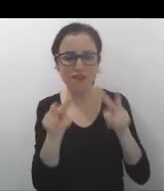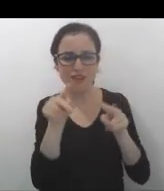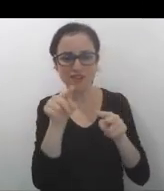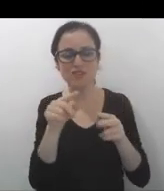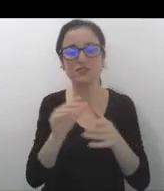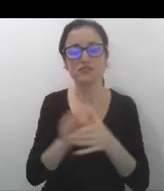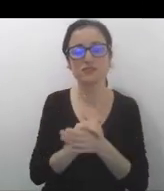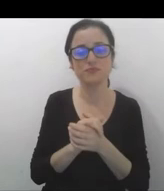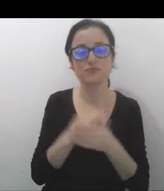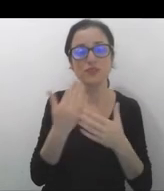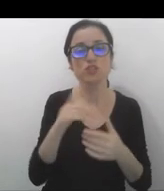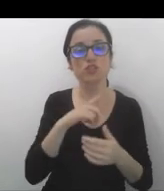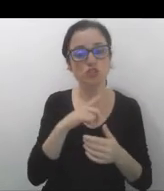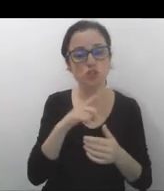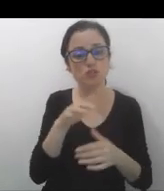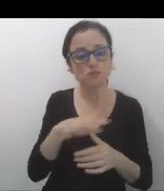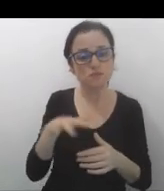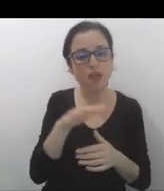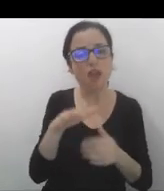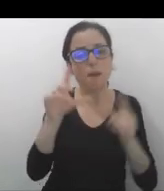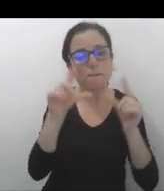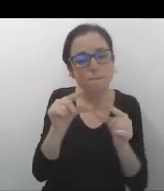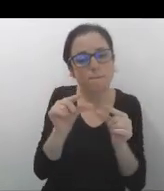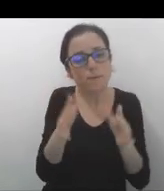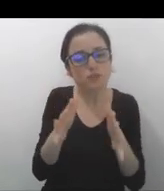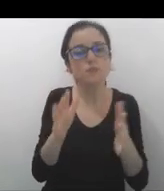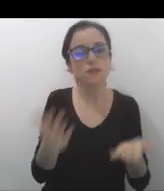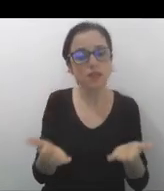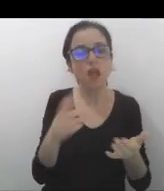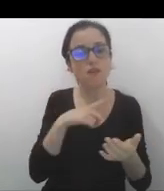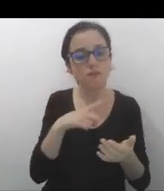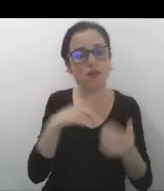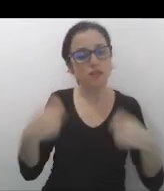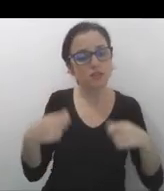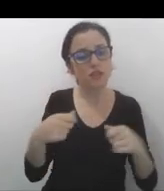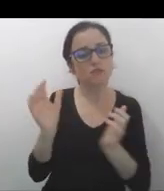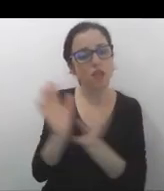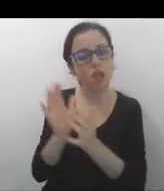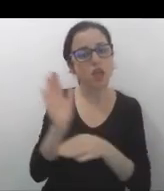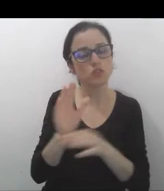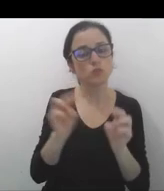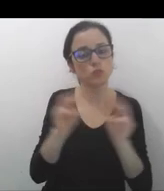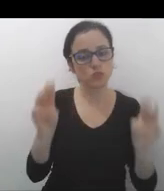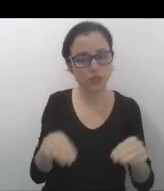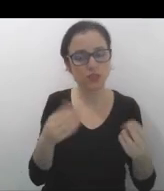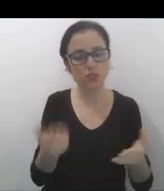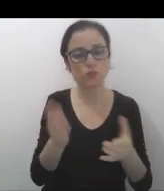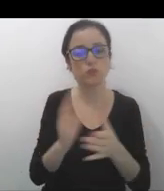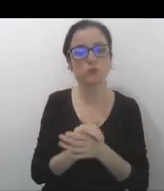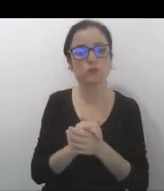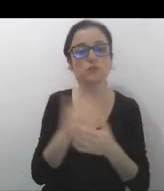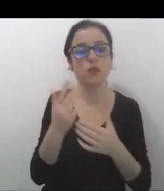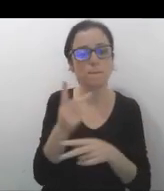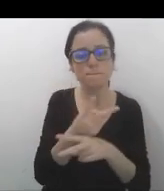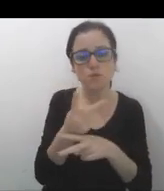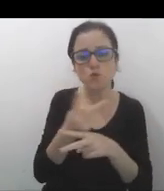quando eles se veem, eles tinham um espaço mais ou menos reduzido e havia essa necessidade de